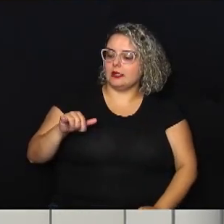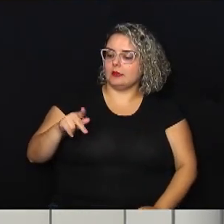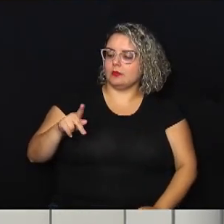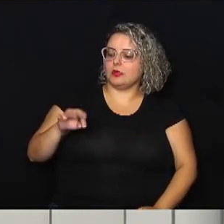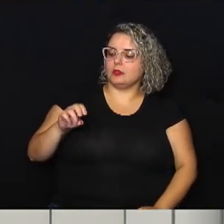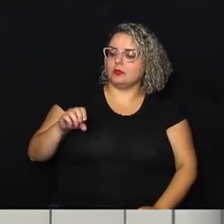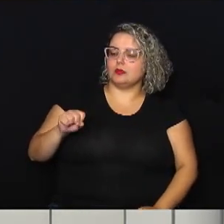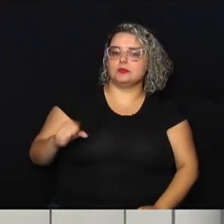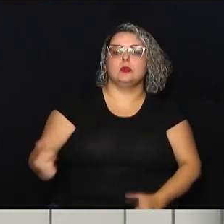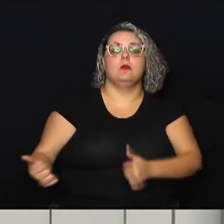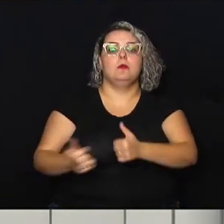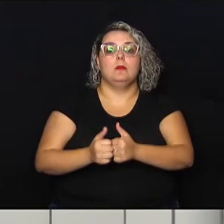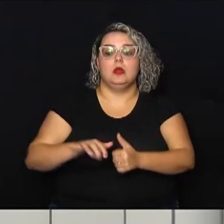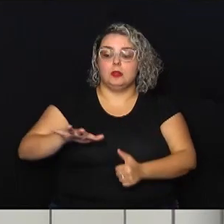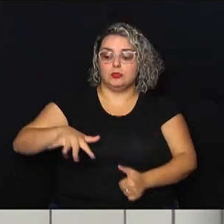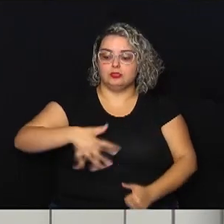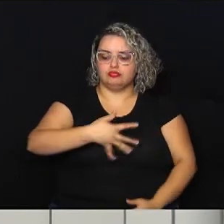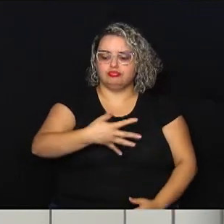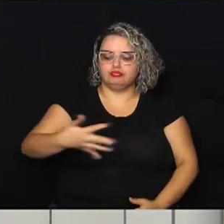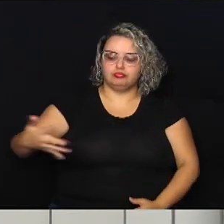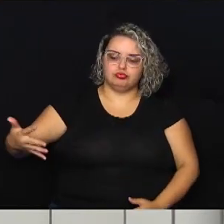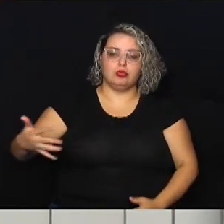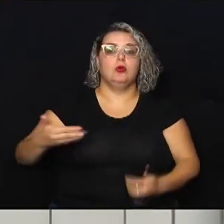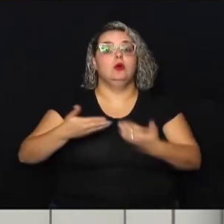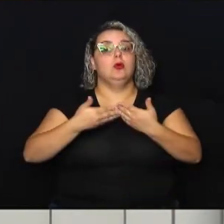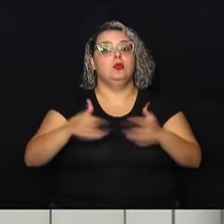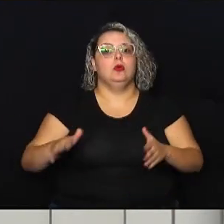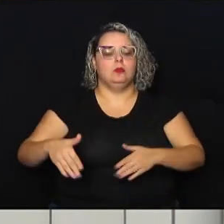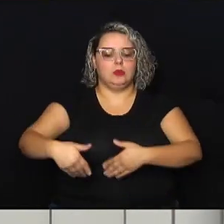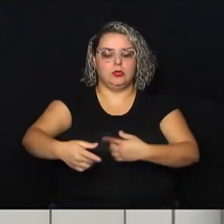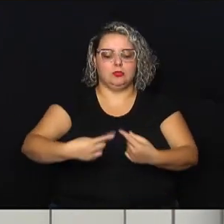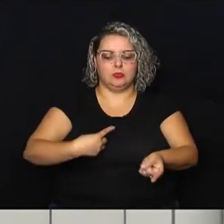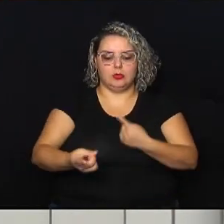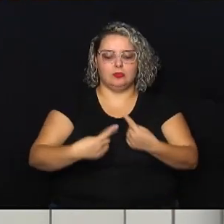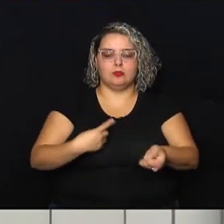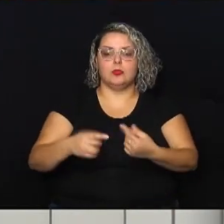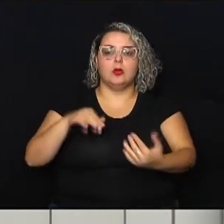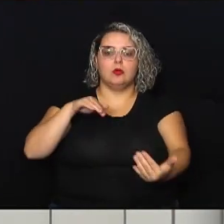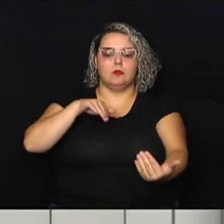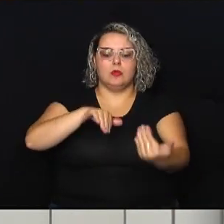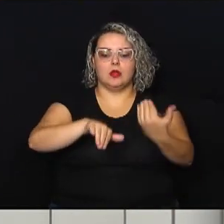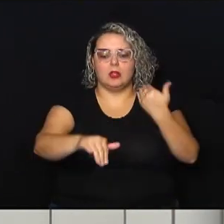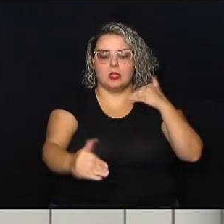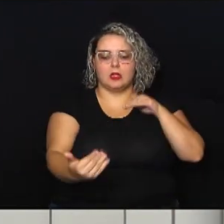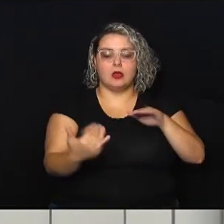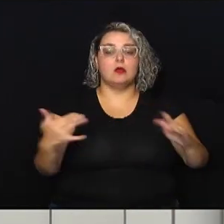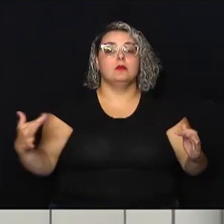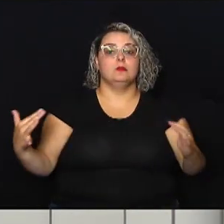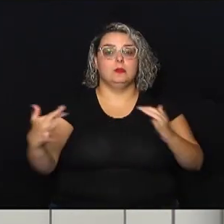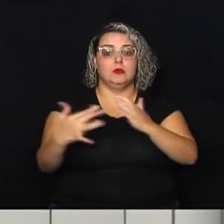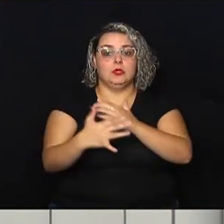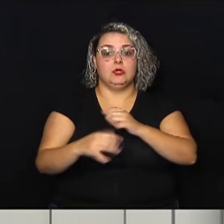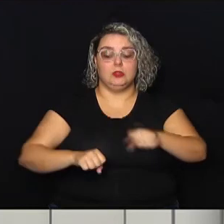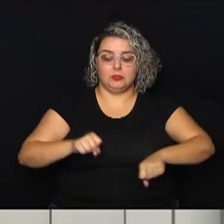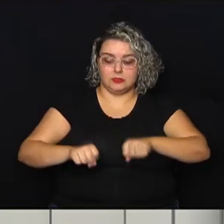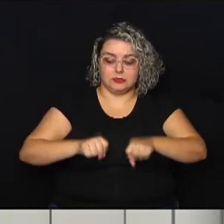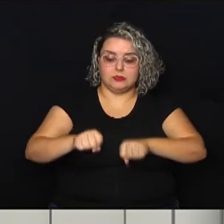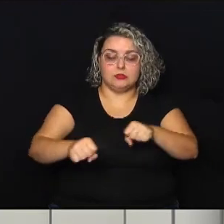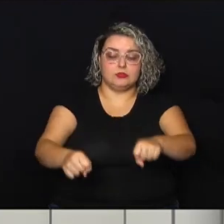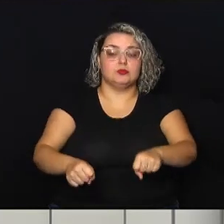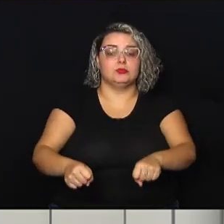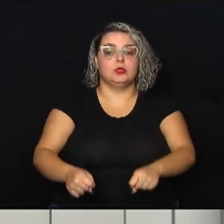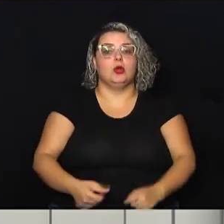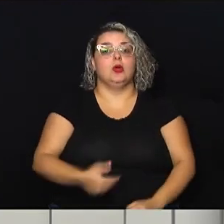ao alambrado. Com a abertura da avenida para o trânsito de veículos, de pedestres e ciclistas, os